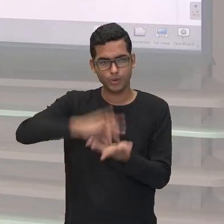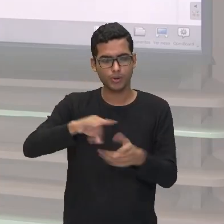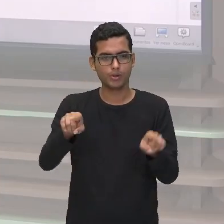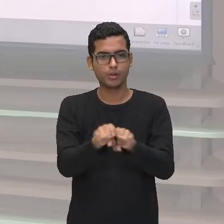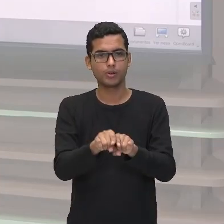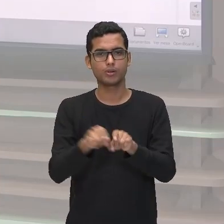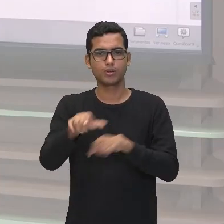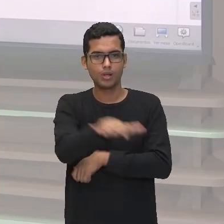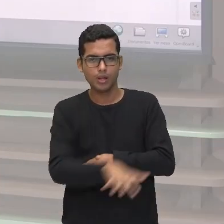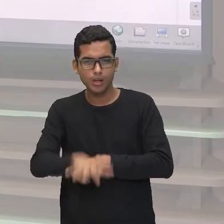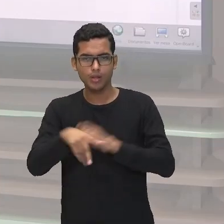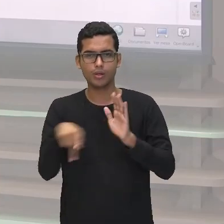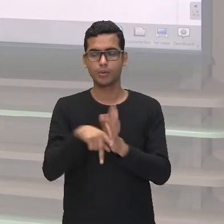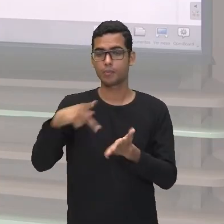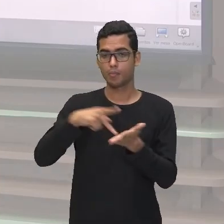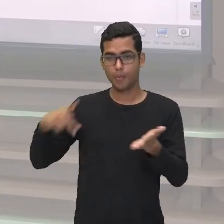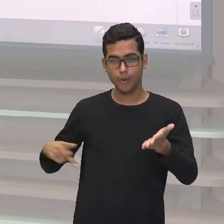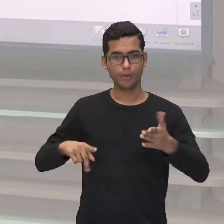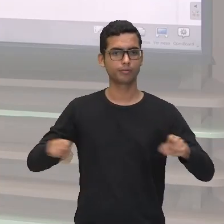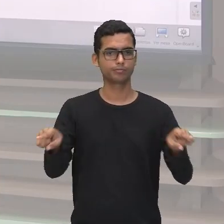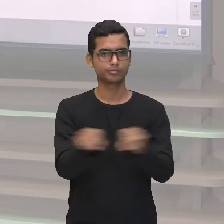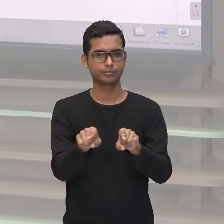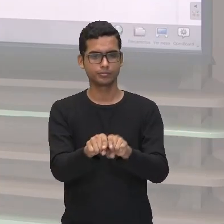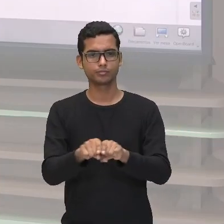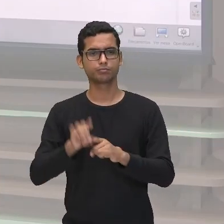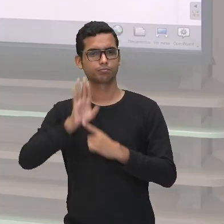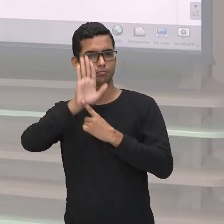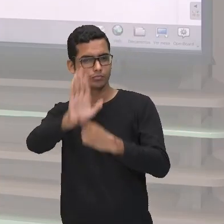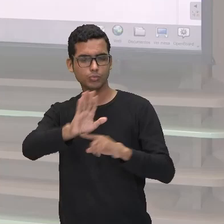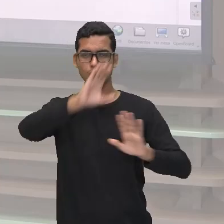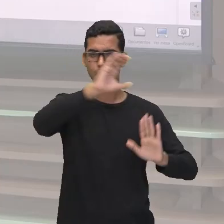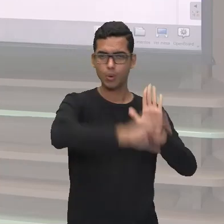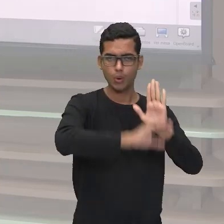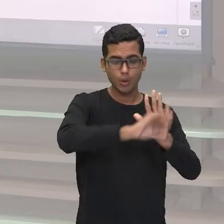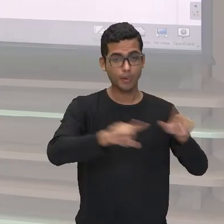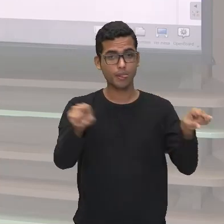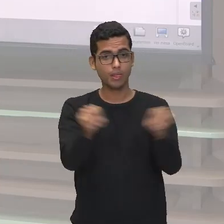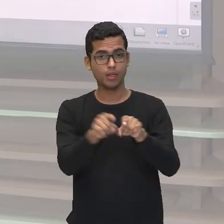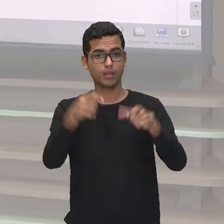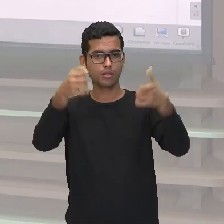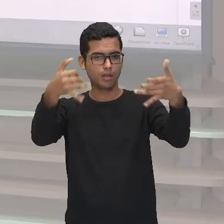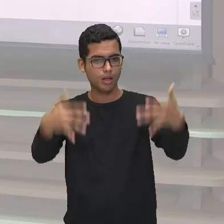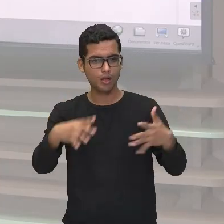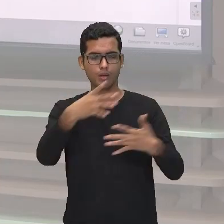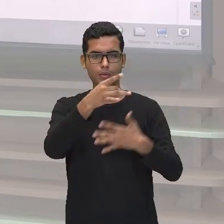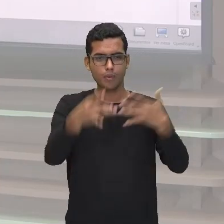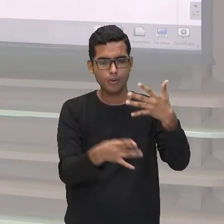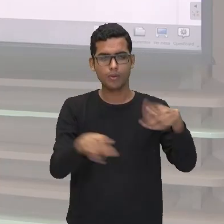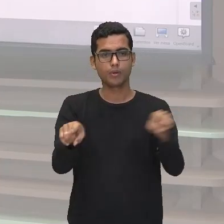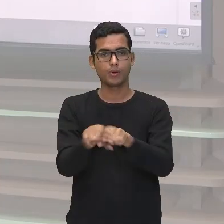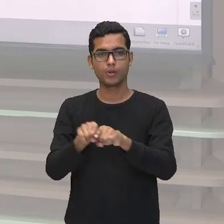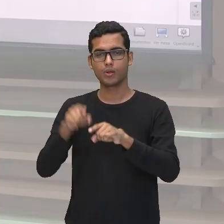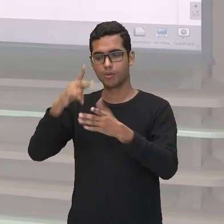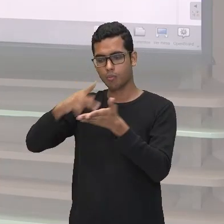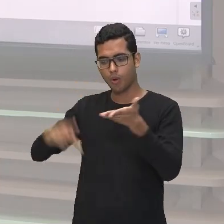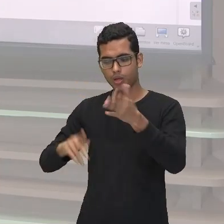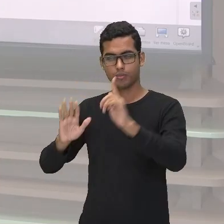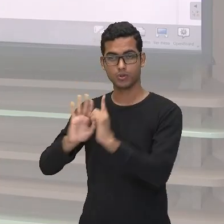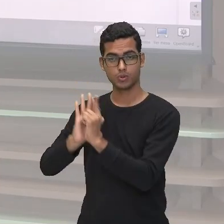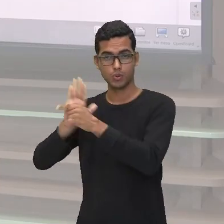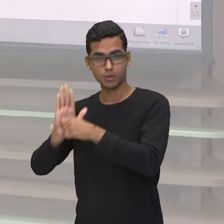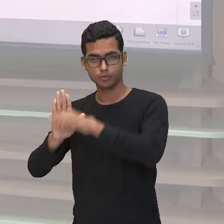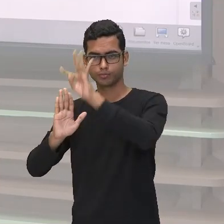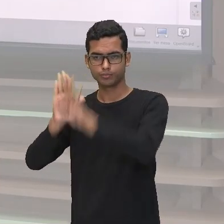acerca dos poemas, né? Traçamos para você o conceito, o que eles são. Acima de tudo, eles são um gênero textual,